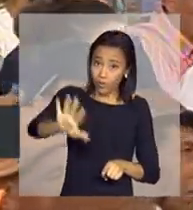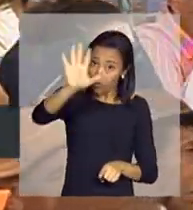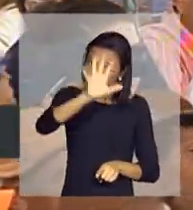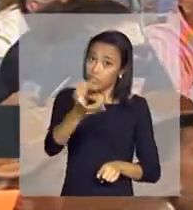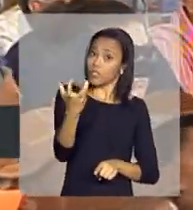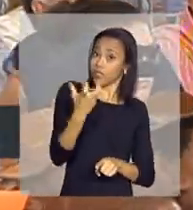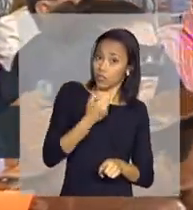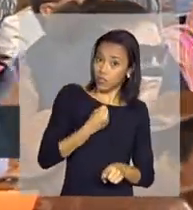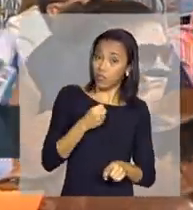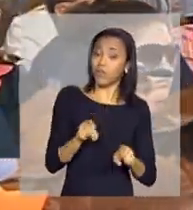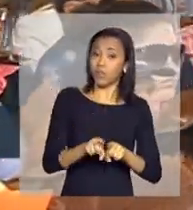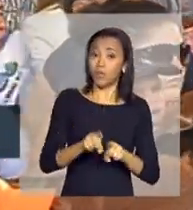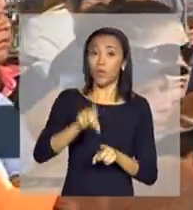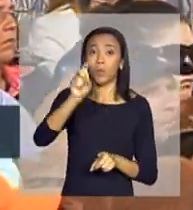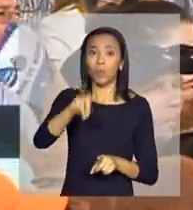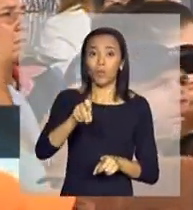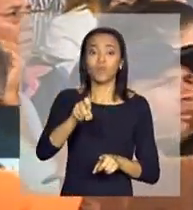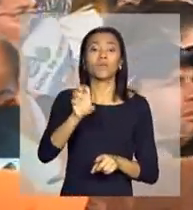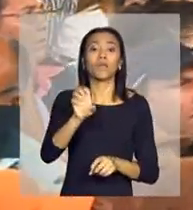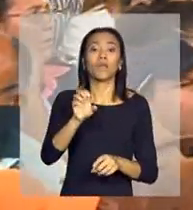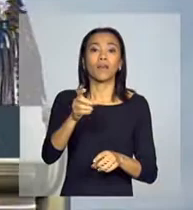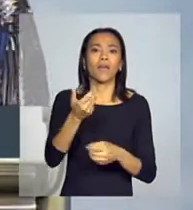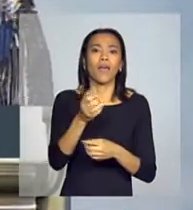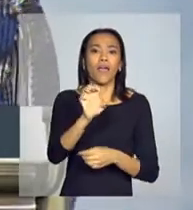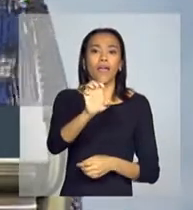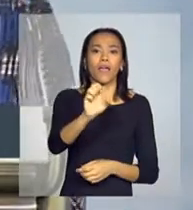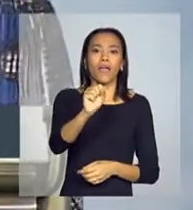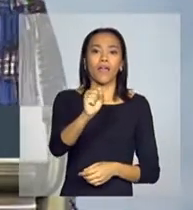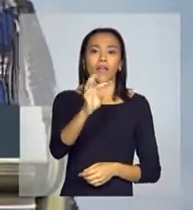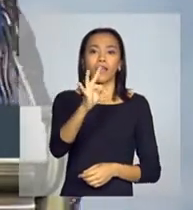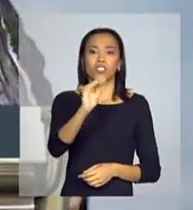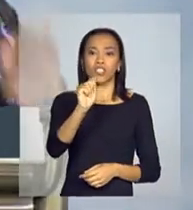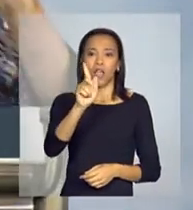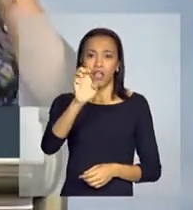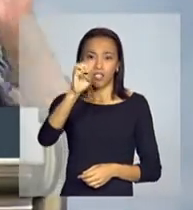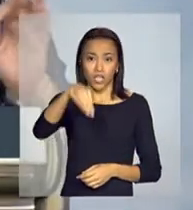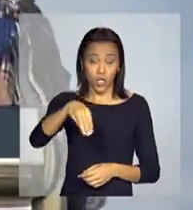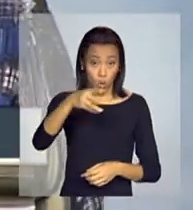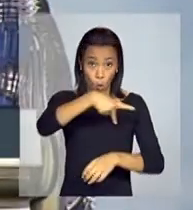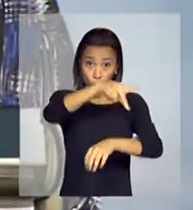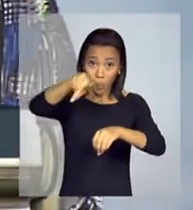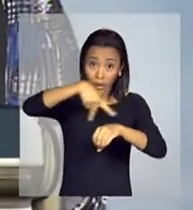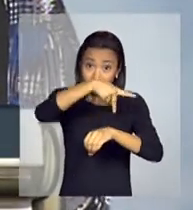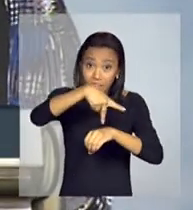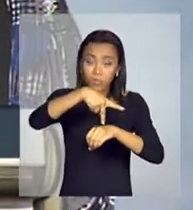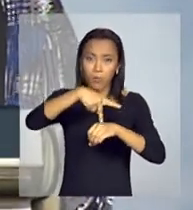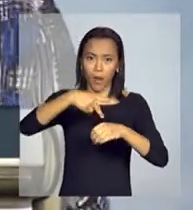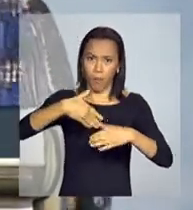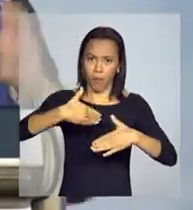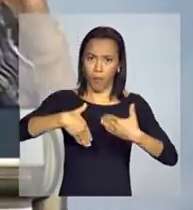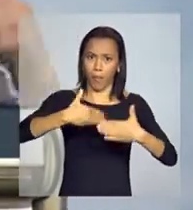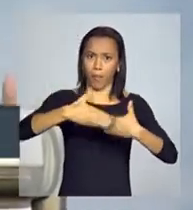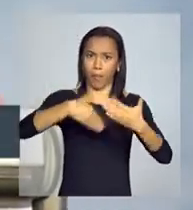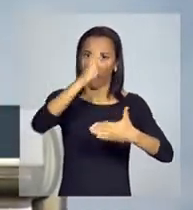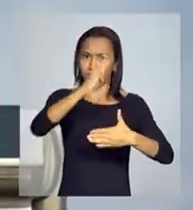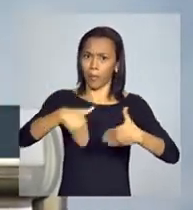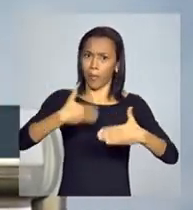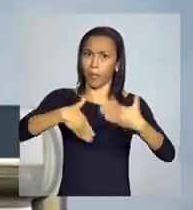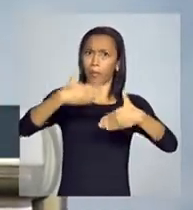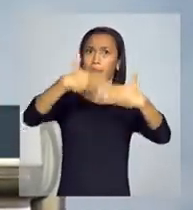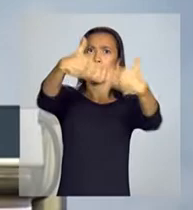Estiagem. Por que isso? Porque o Brasil, para virar uma nação desenvolvida, o